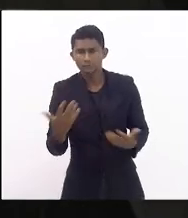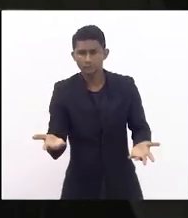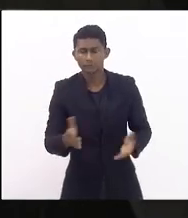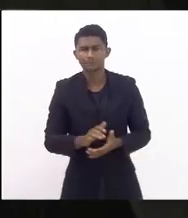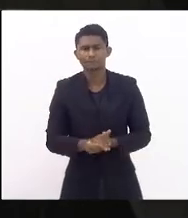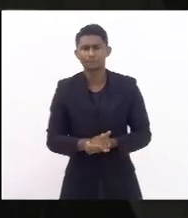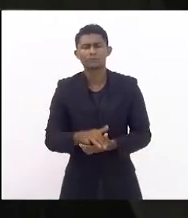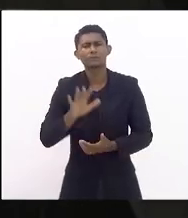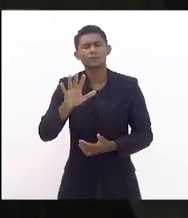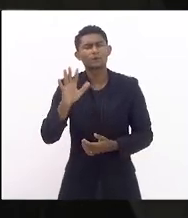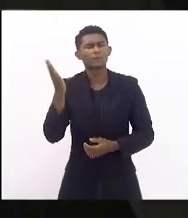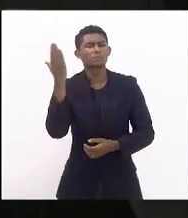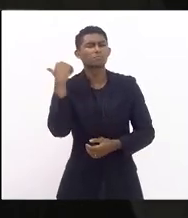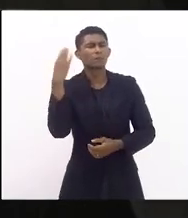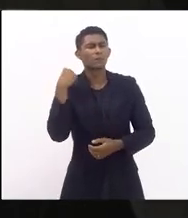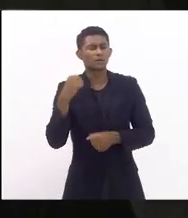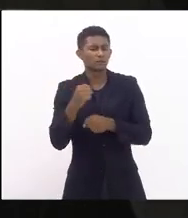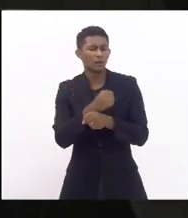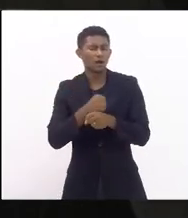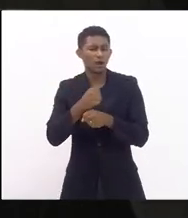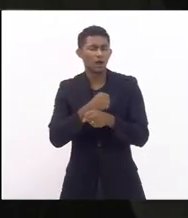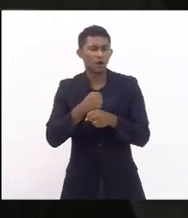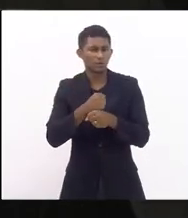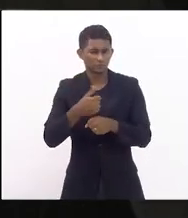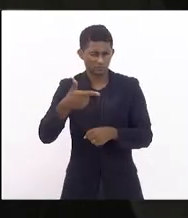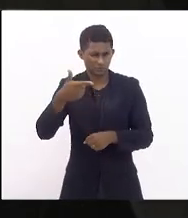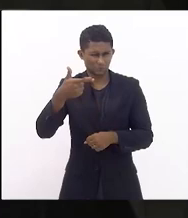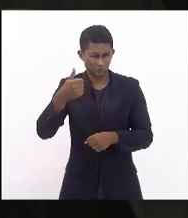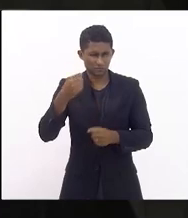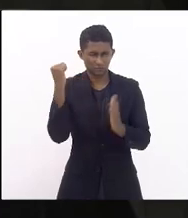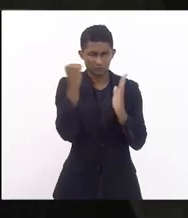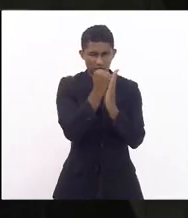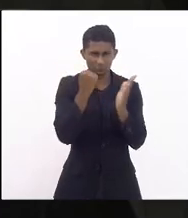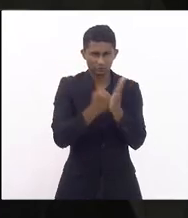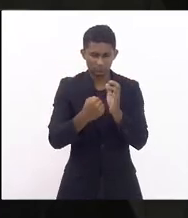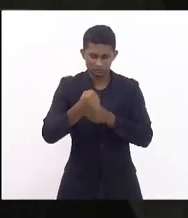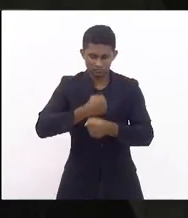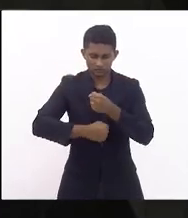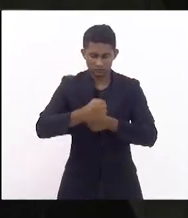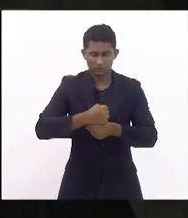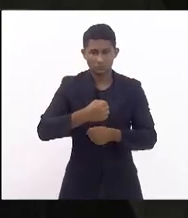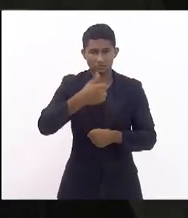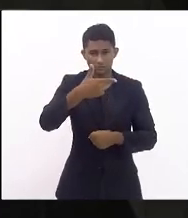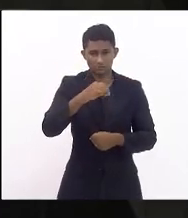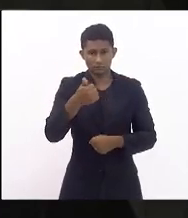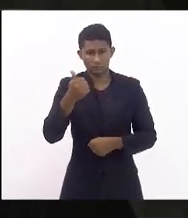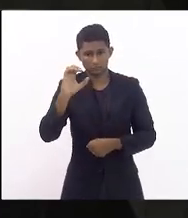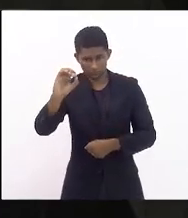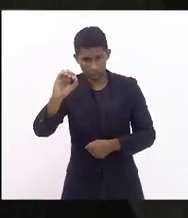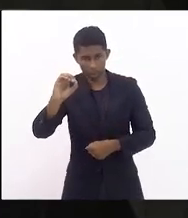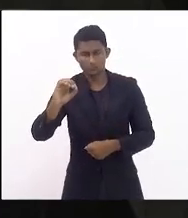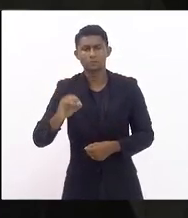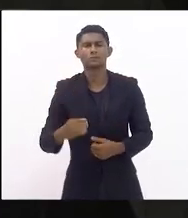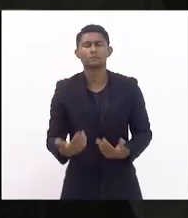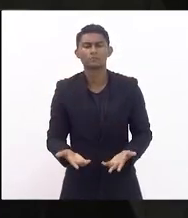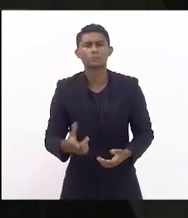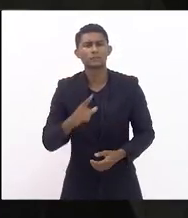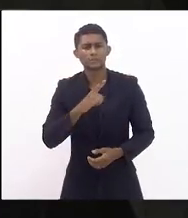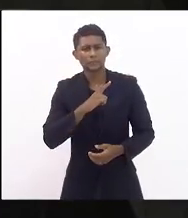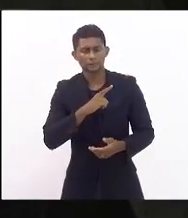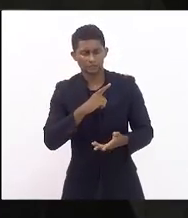No 12º ano de vigência, no ano de 2010, um dos